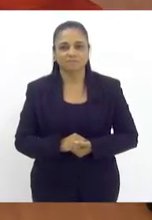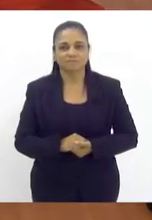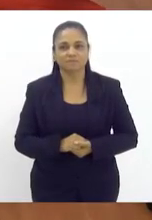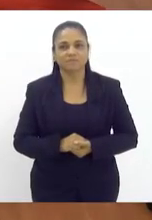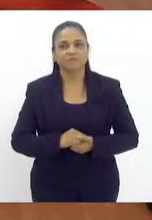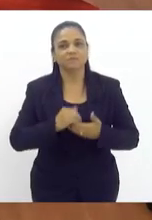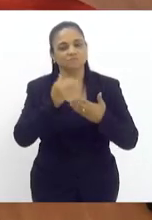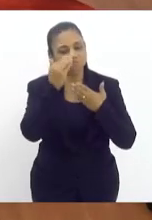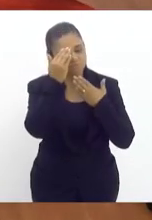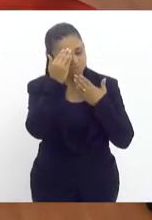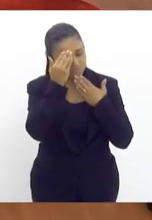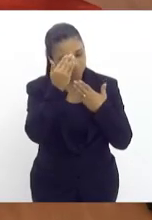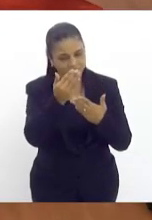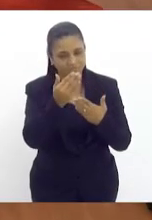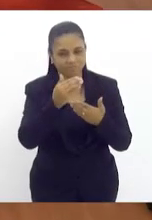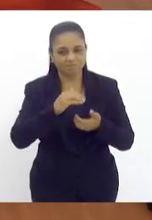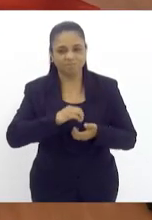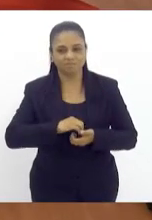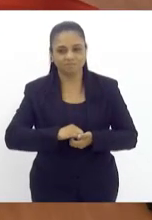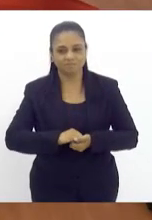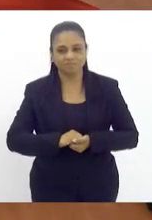Muito obrigado.